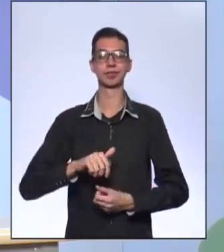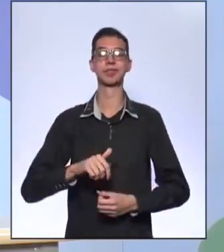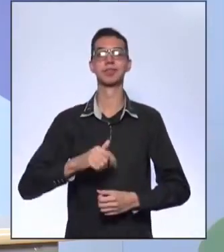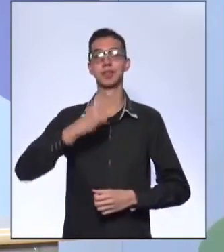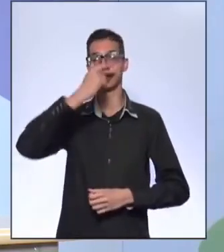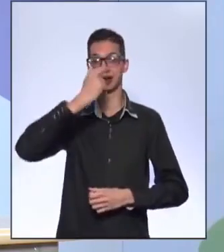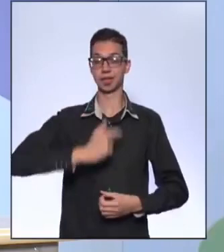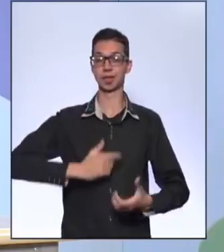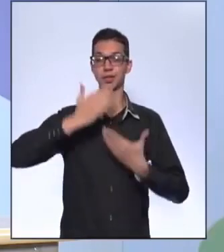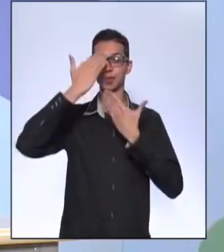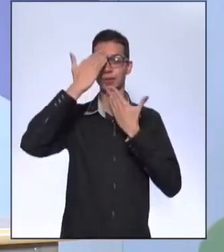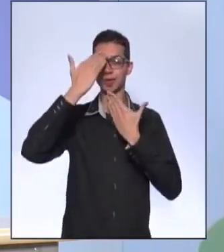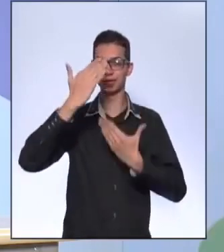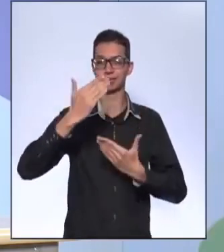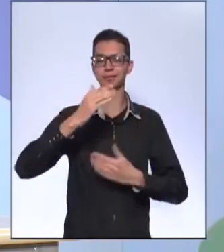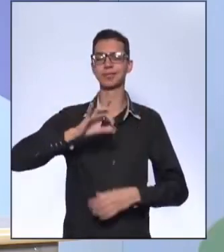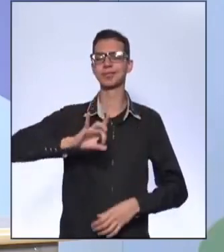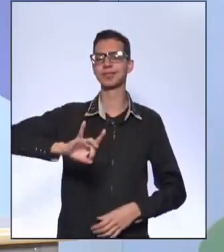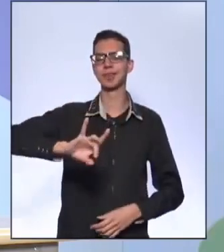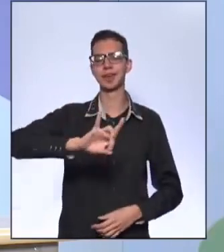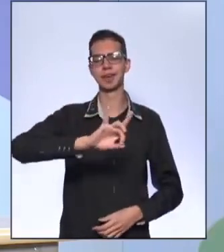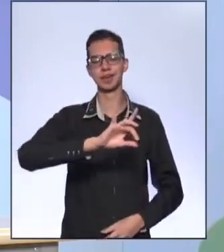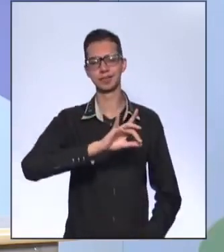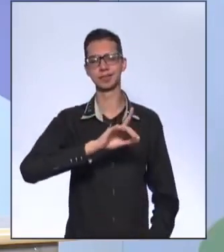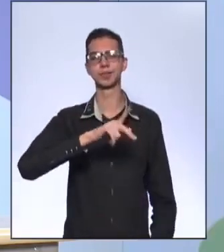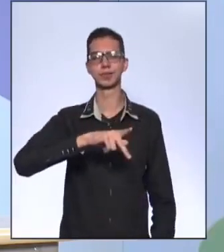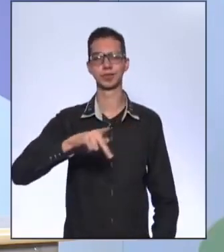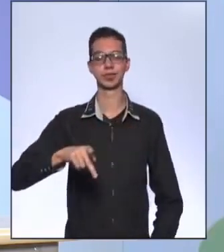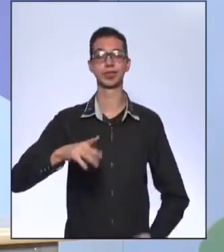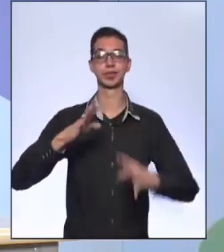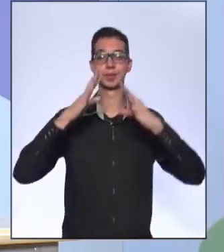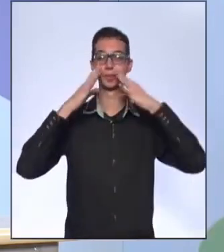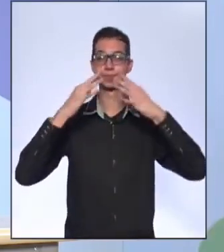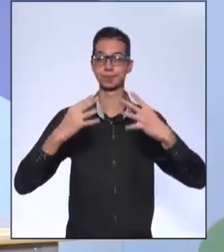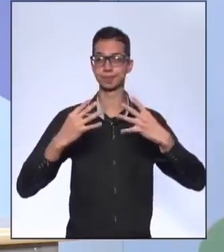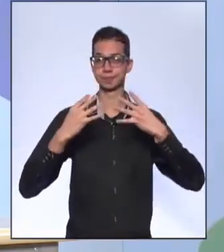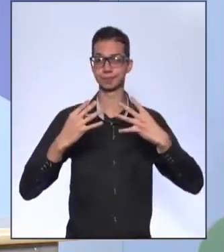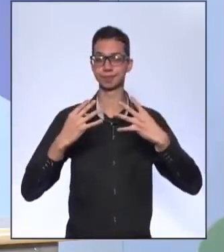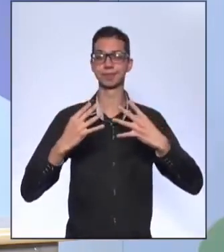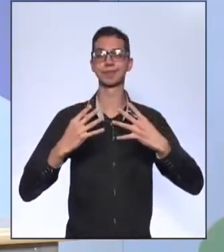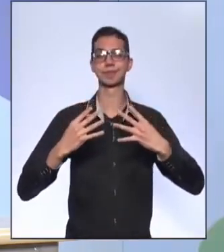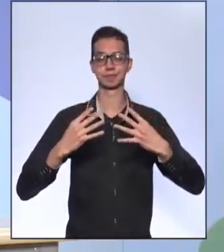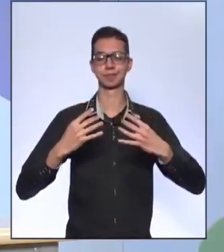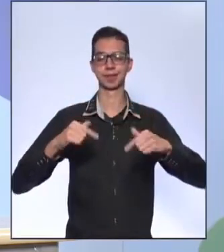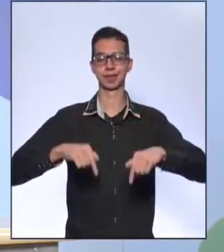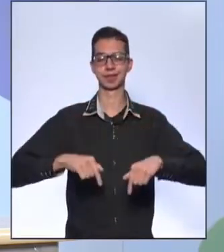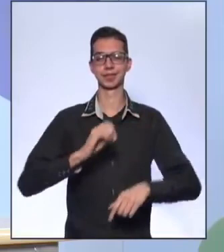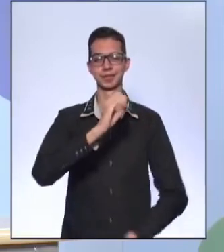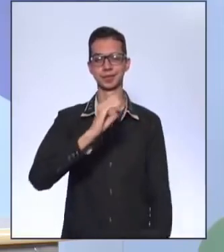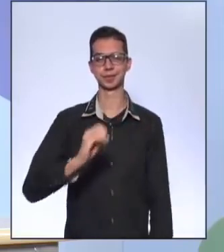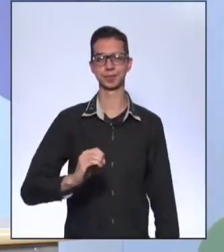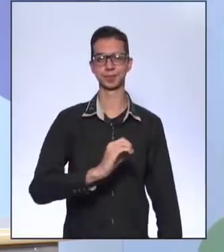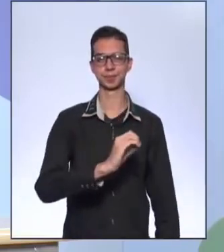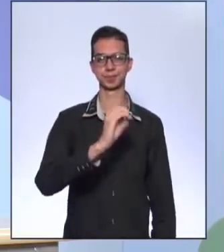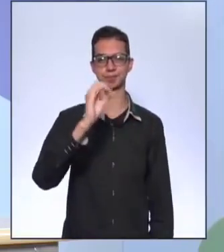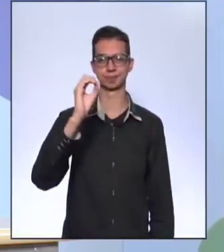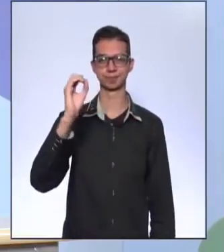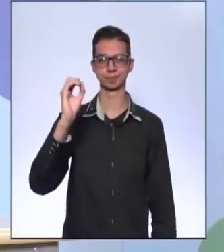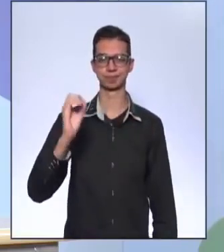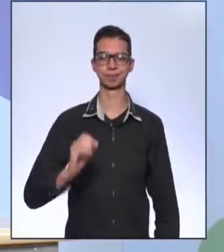agradeço a presença dos professores aí que estão acompanhando prestigiando o nosso trabalho aqui no centro de mídias